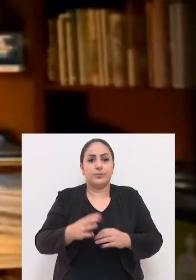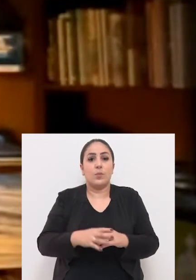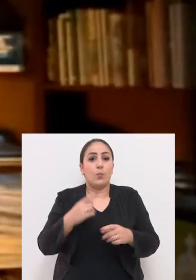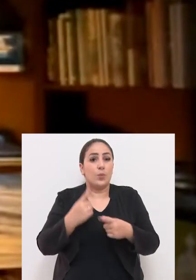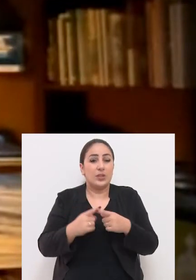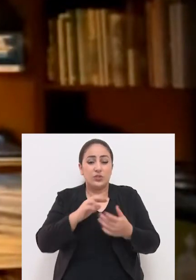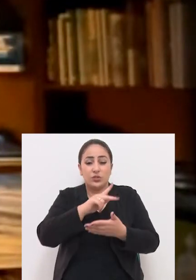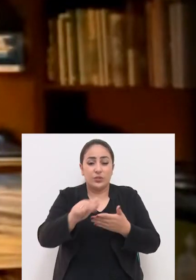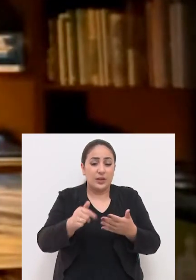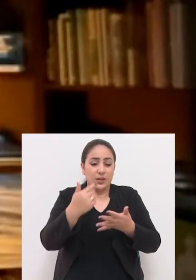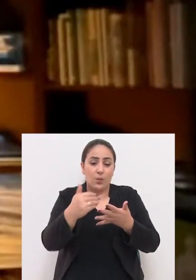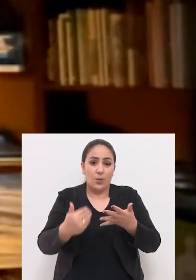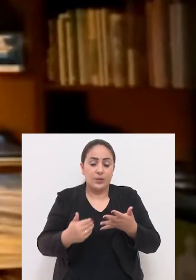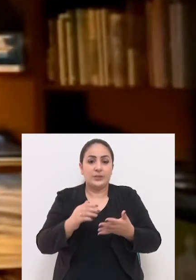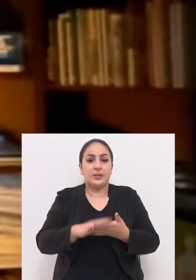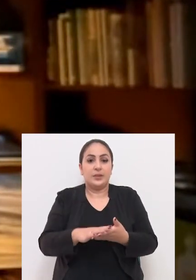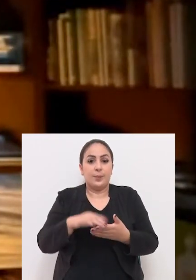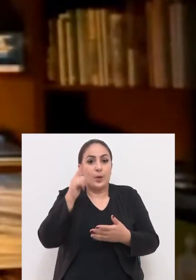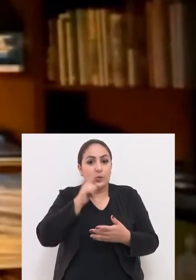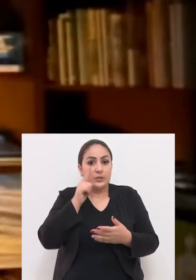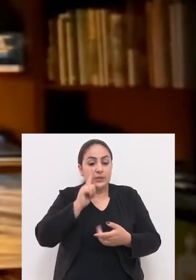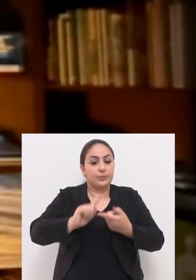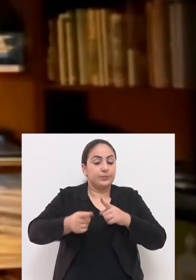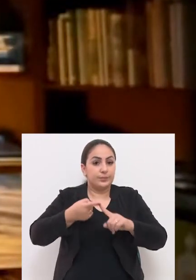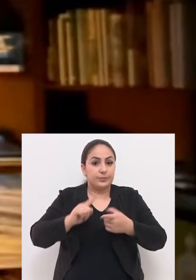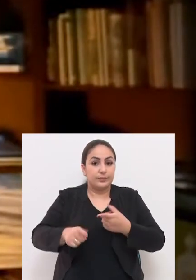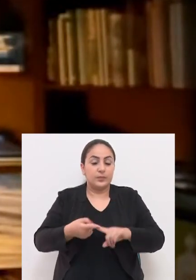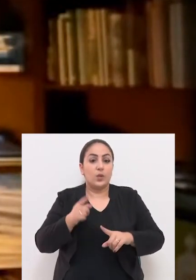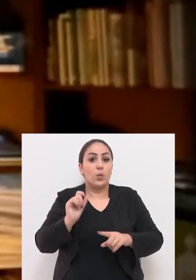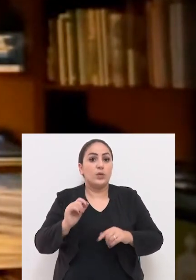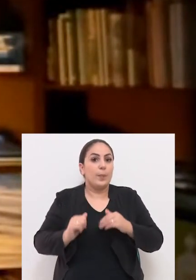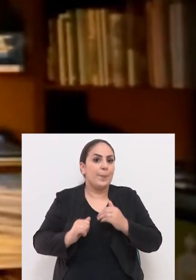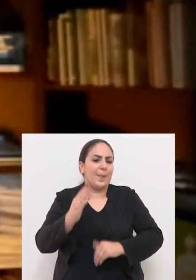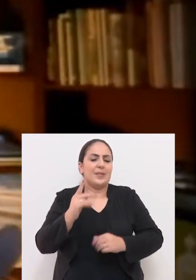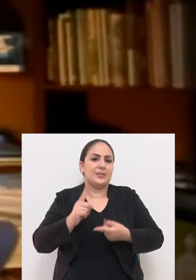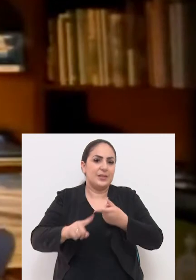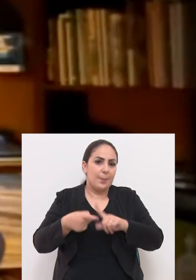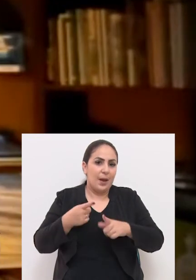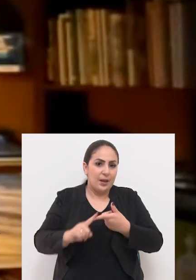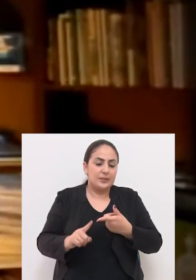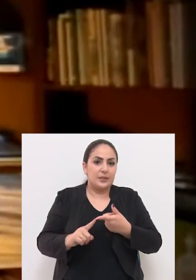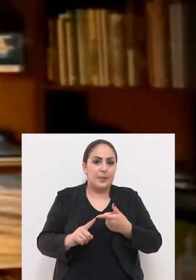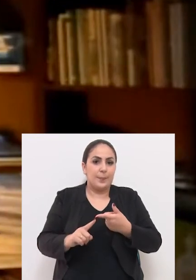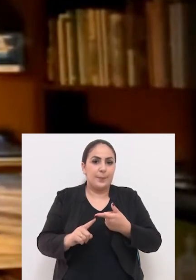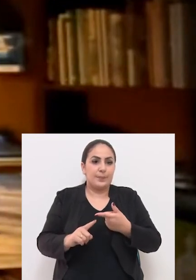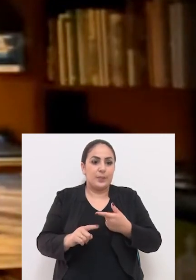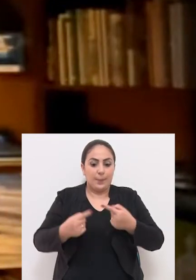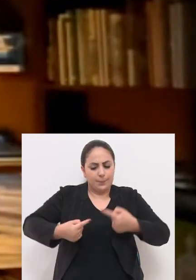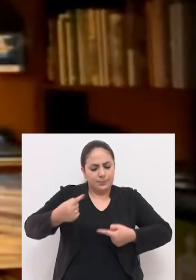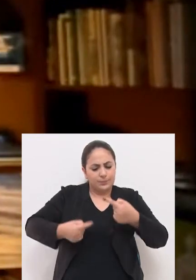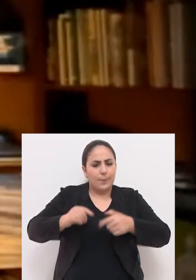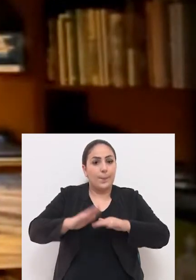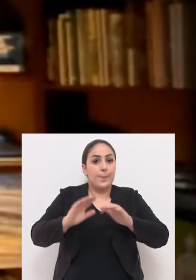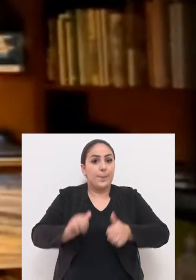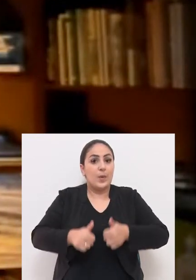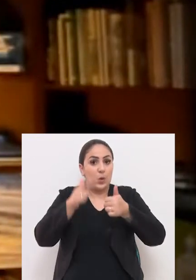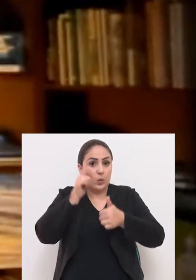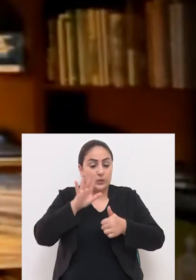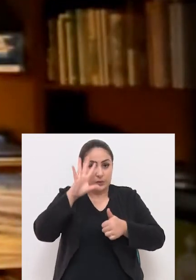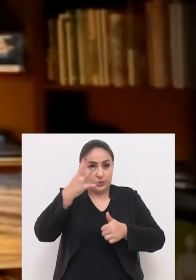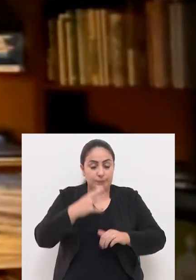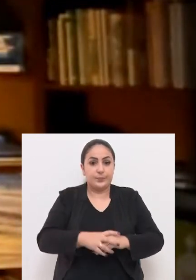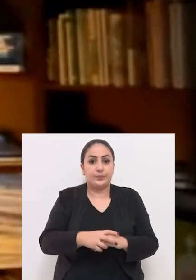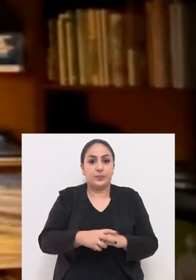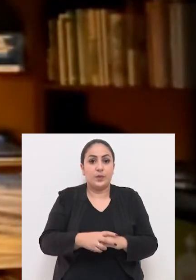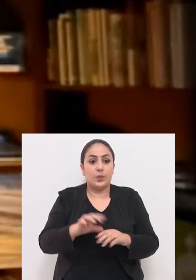extraordinariamente importante, por vários motivos, para ser debatido. Porque quanto mais se debate, melhores serão